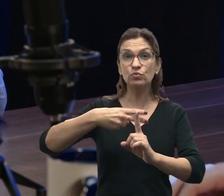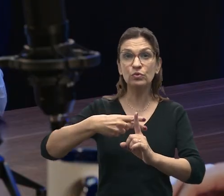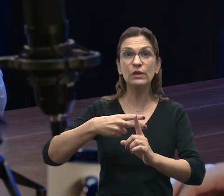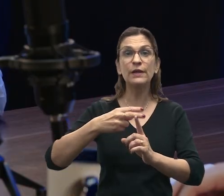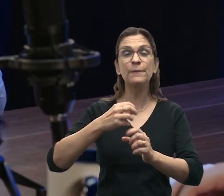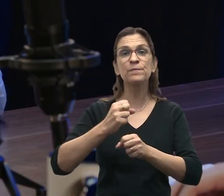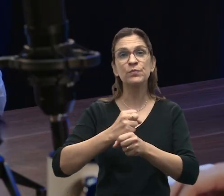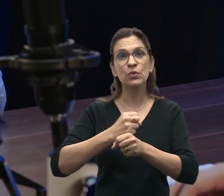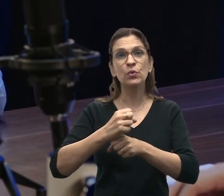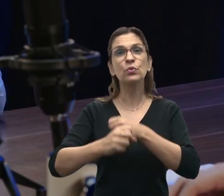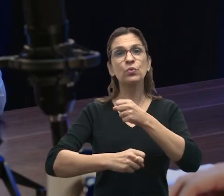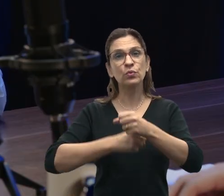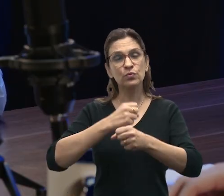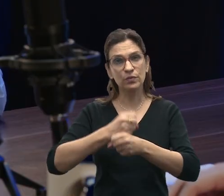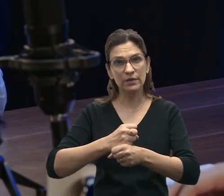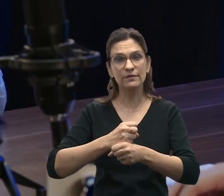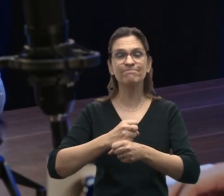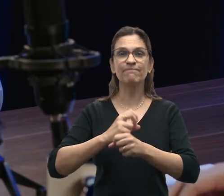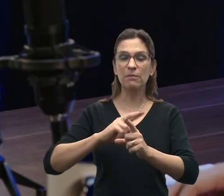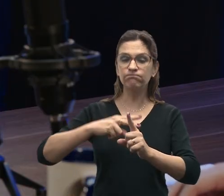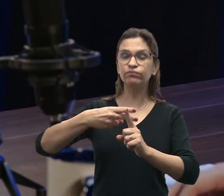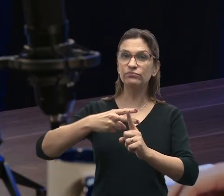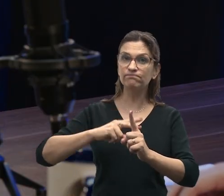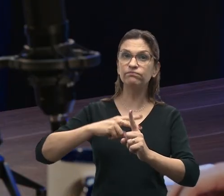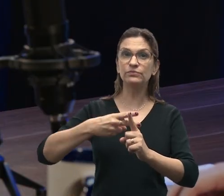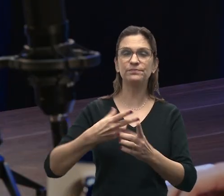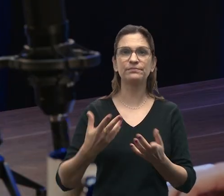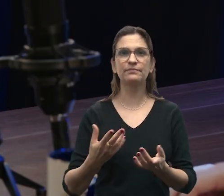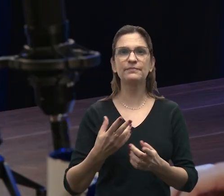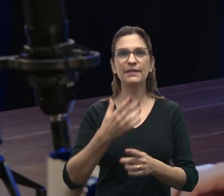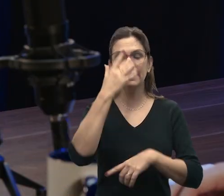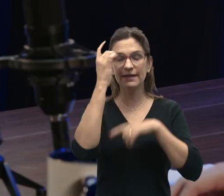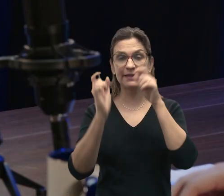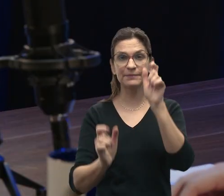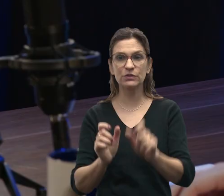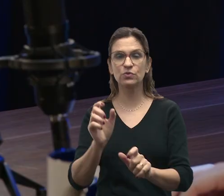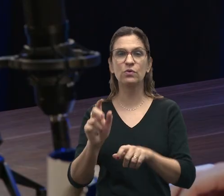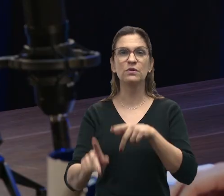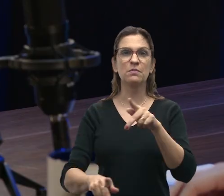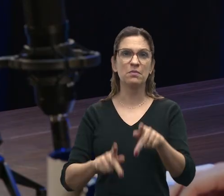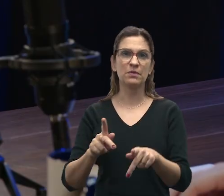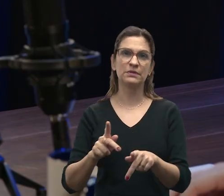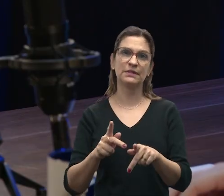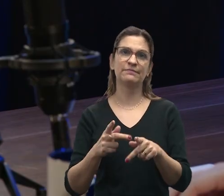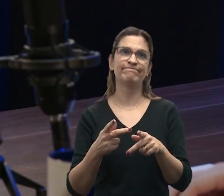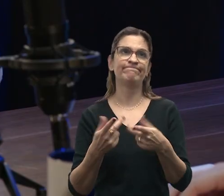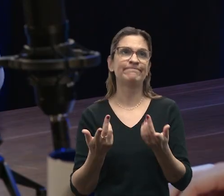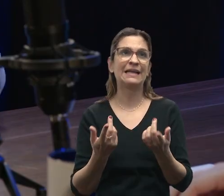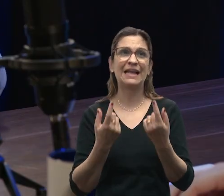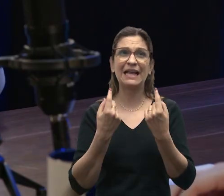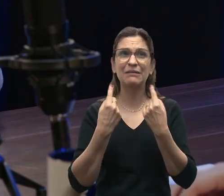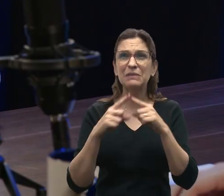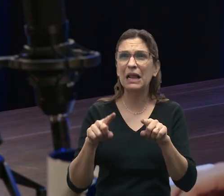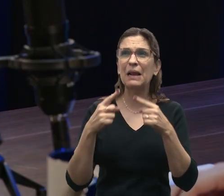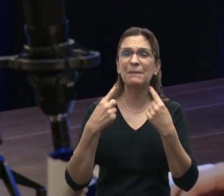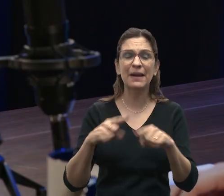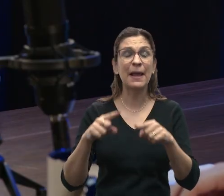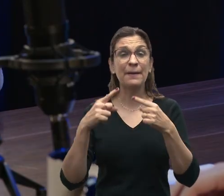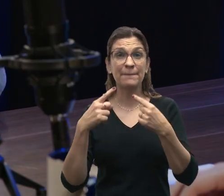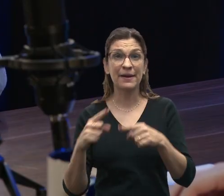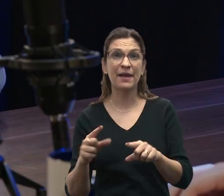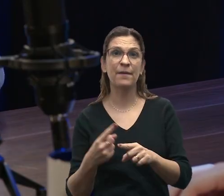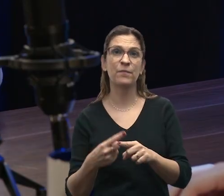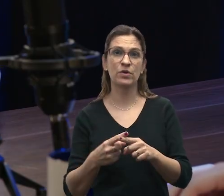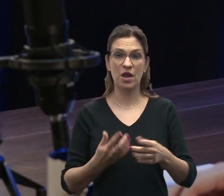que a sociedade reclamava demais da redução da oferta de serviço. Então, diminuição de linhas, diminuição